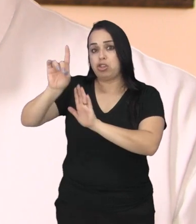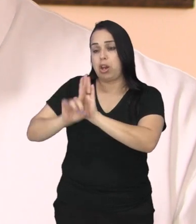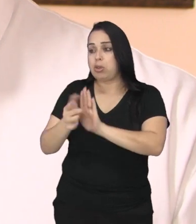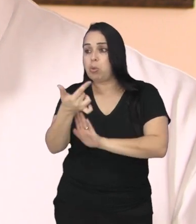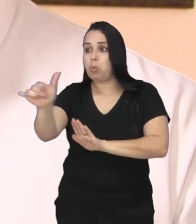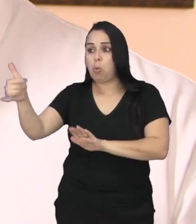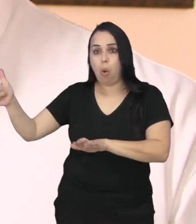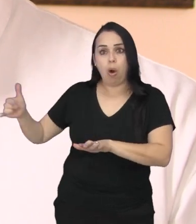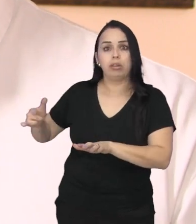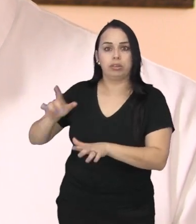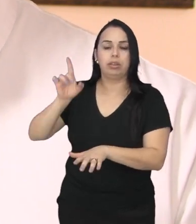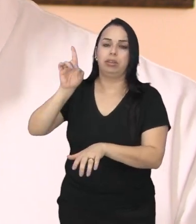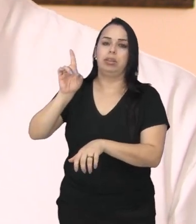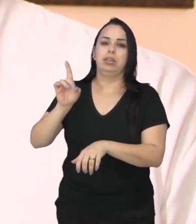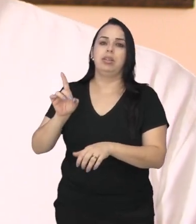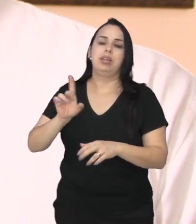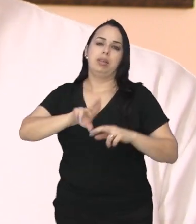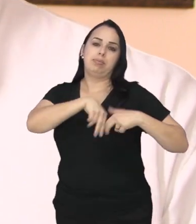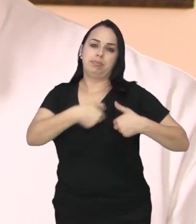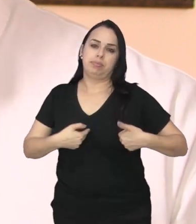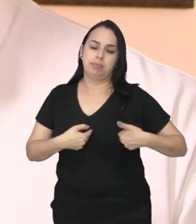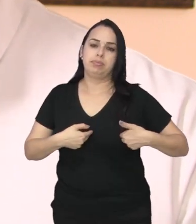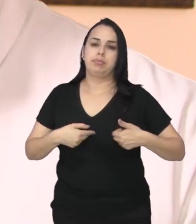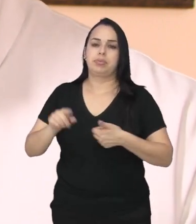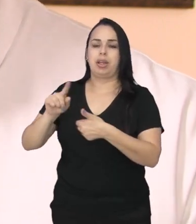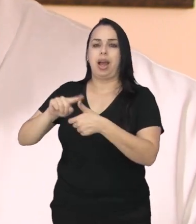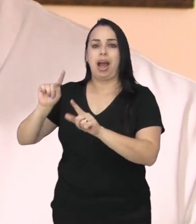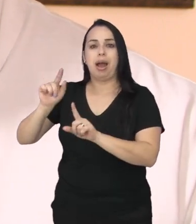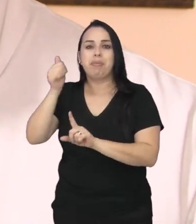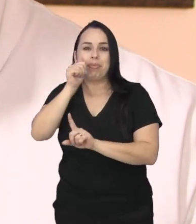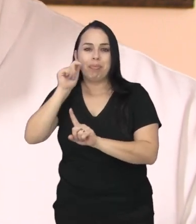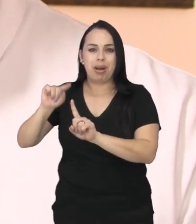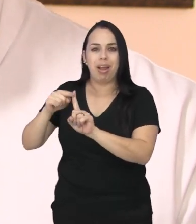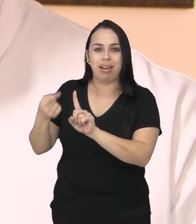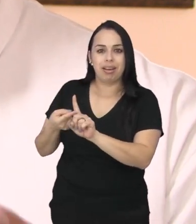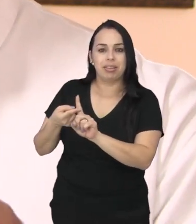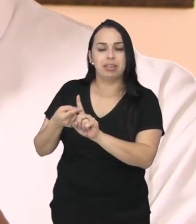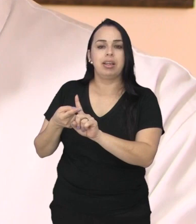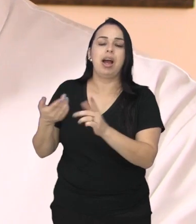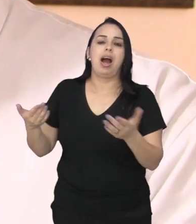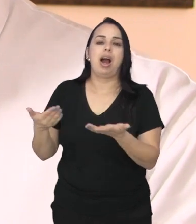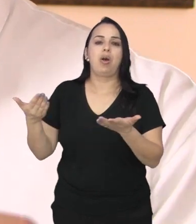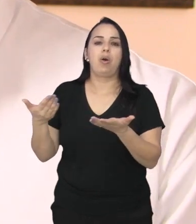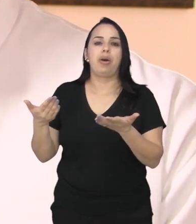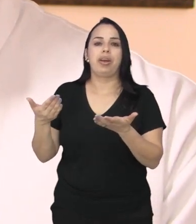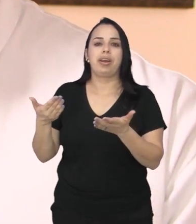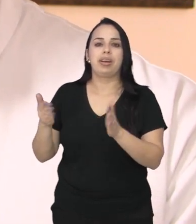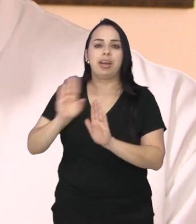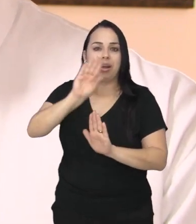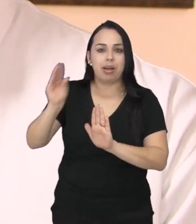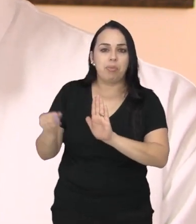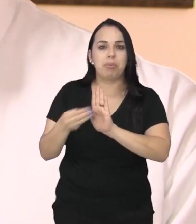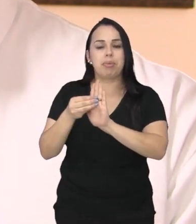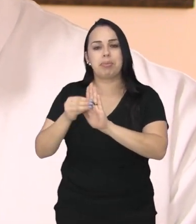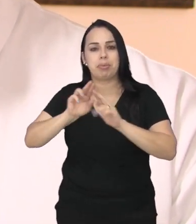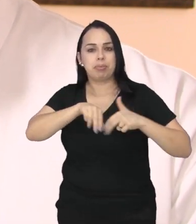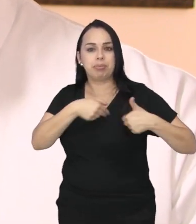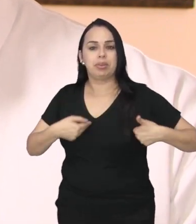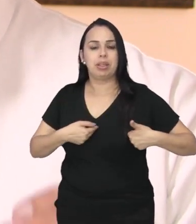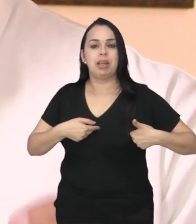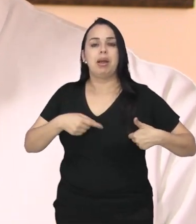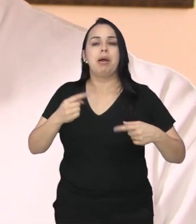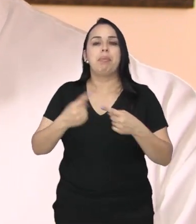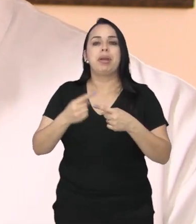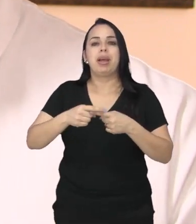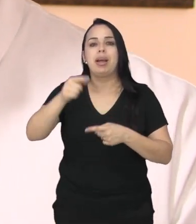o direito aos outros já conquistados, né, ao idoso, a pessoa com deficiência, gestante, e a colocação também ajuda numa questão